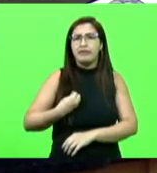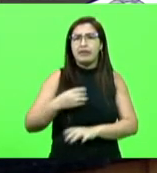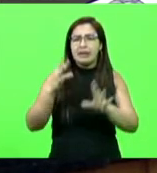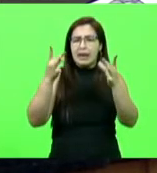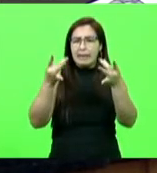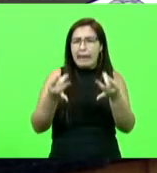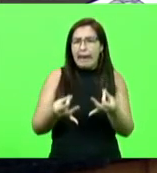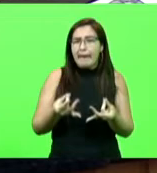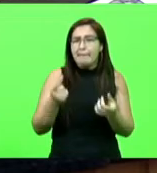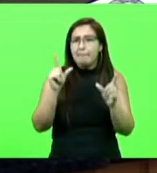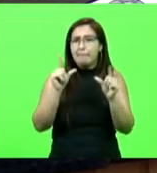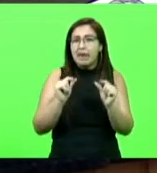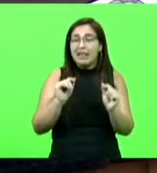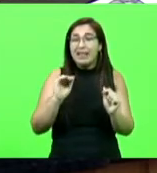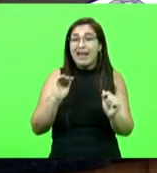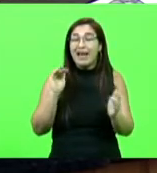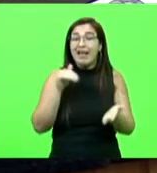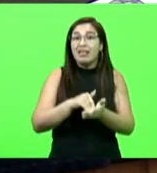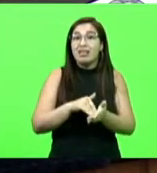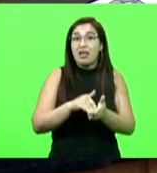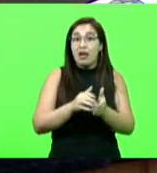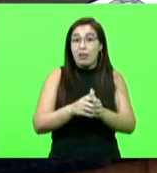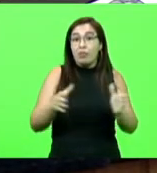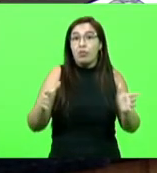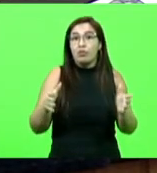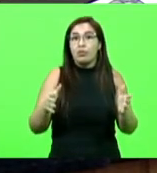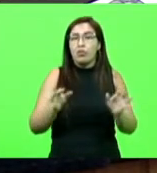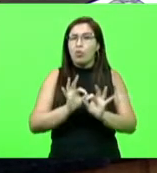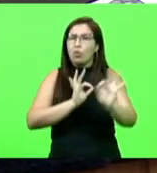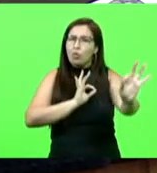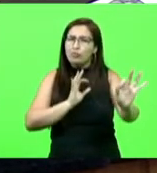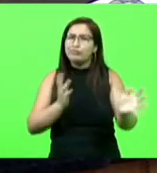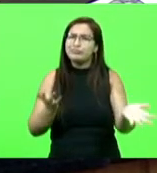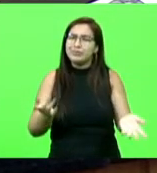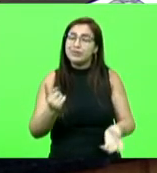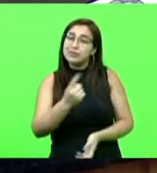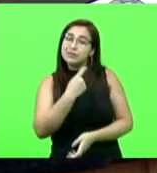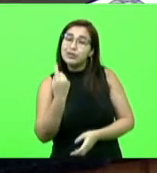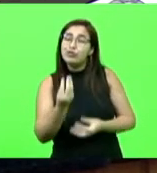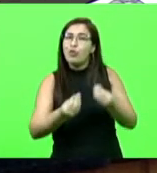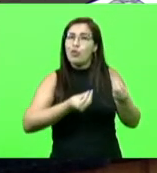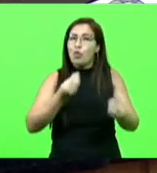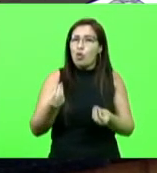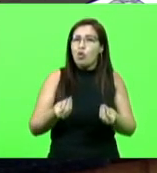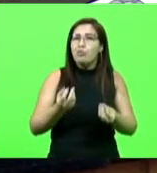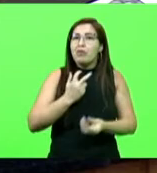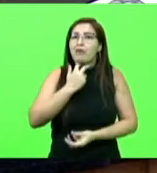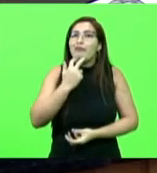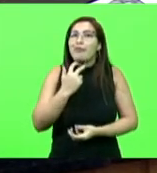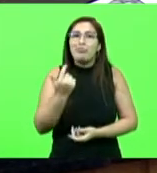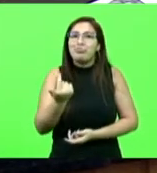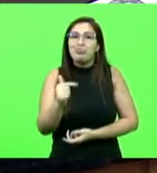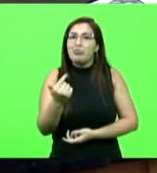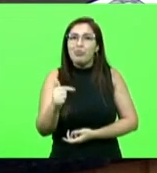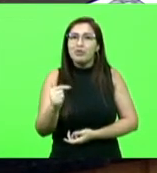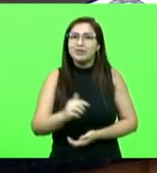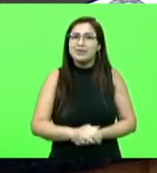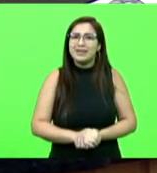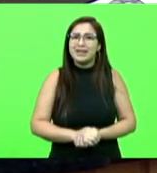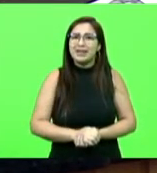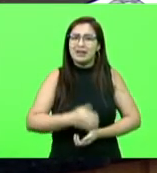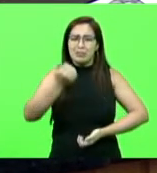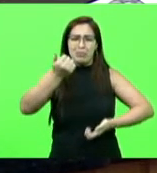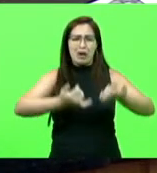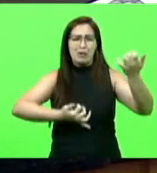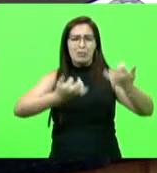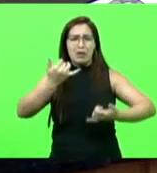as grandes questões, para longe de nós. Dessa forma, nós temos pouca voz, nós nos tornamos